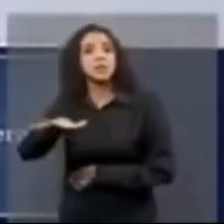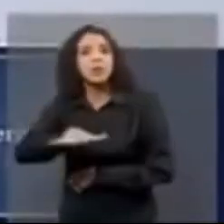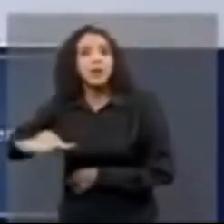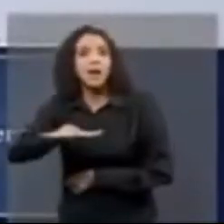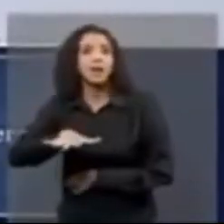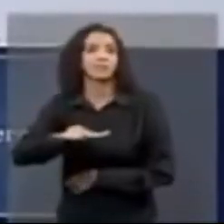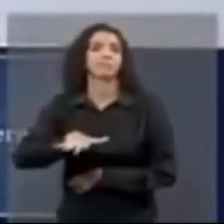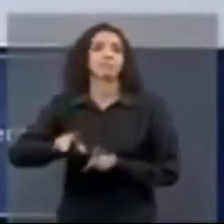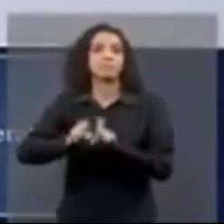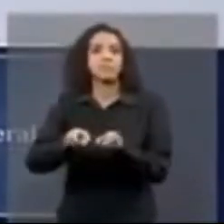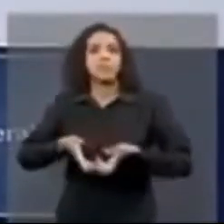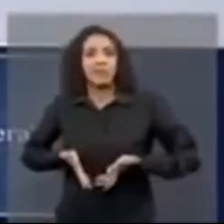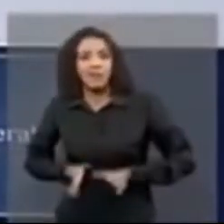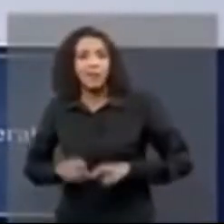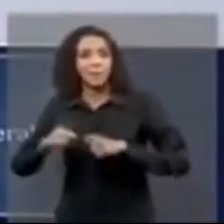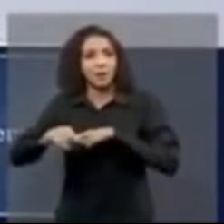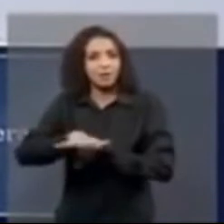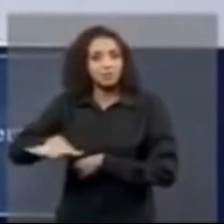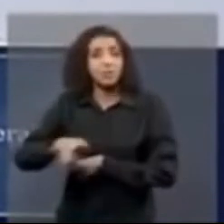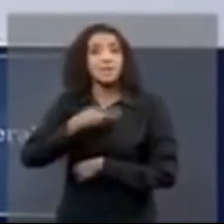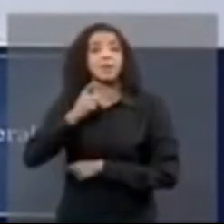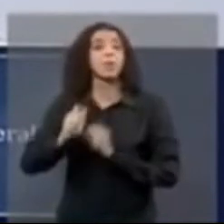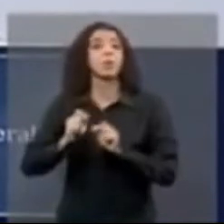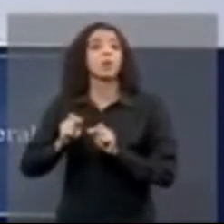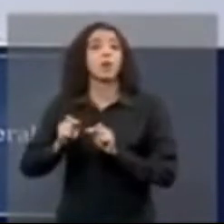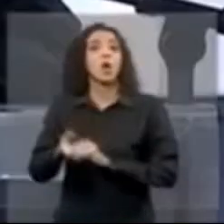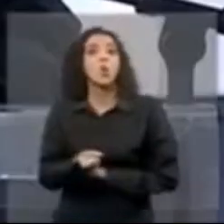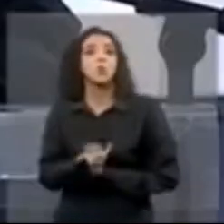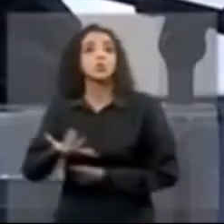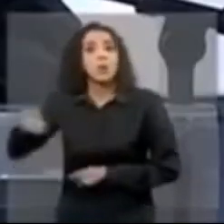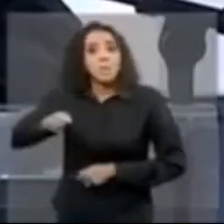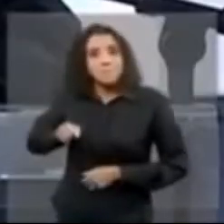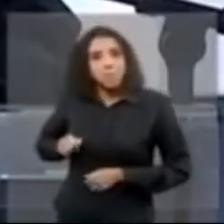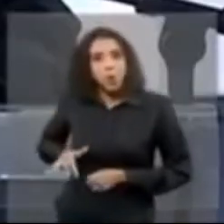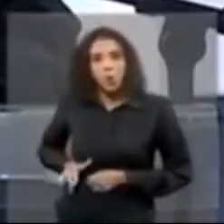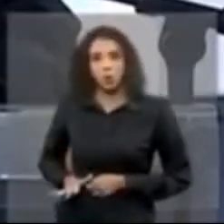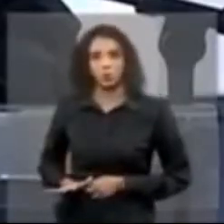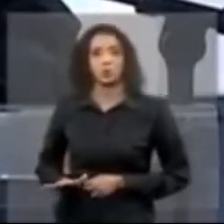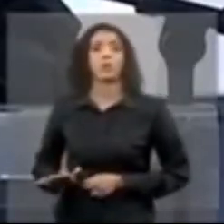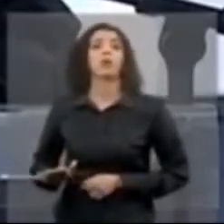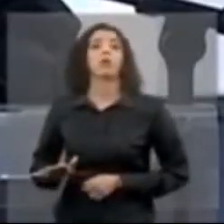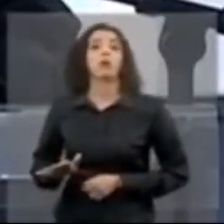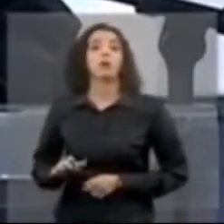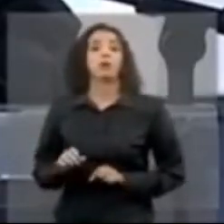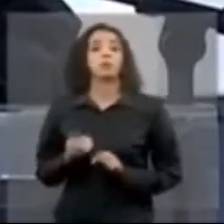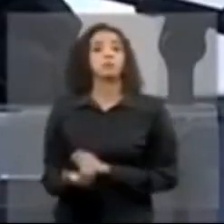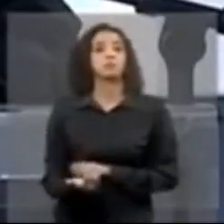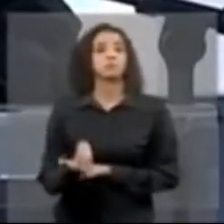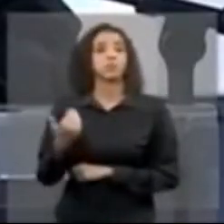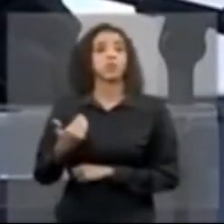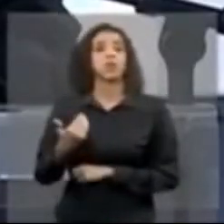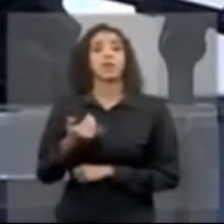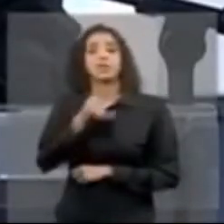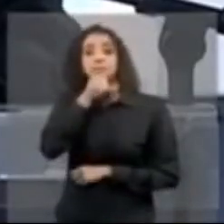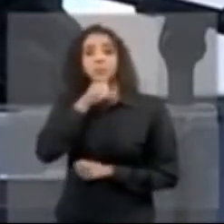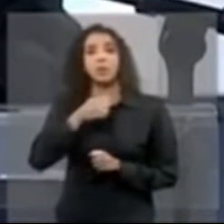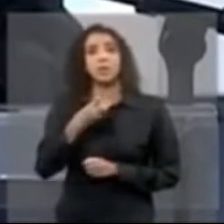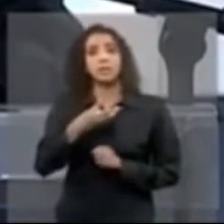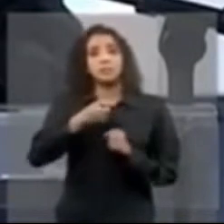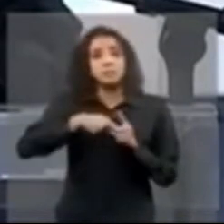patologia afirmam que o número de abortos naturais ocorridos em sua maioria no final do primeiro trimestre é cerca